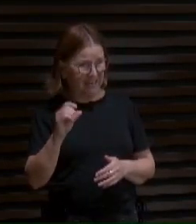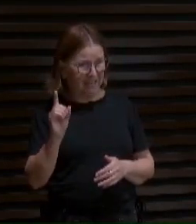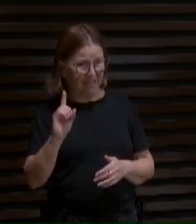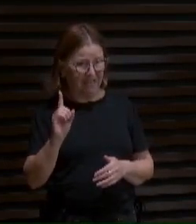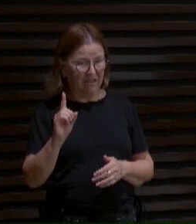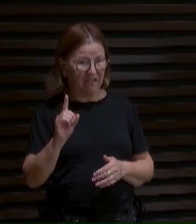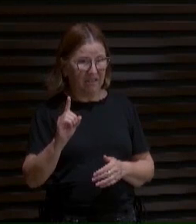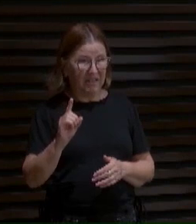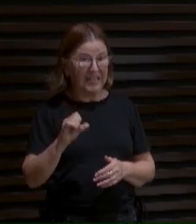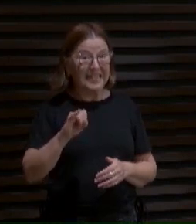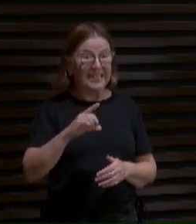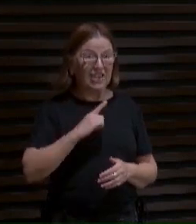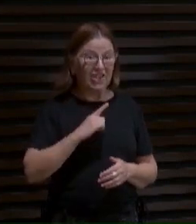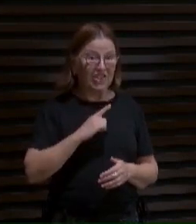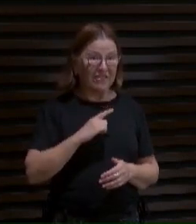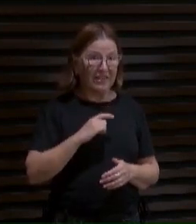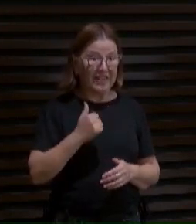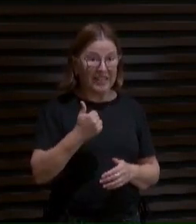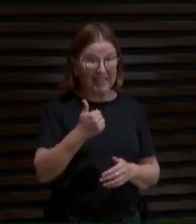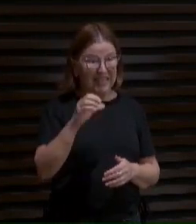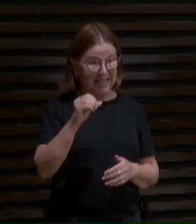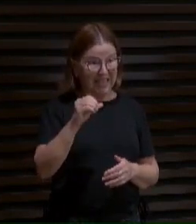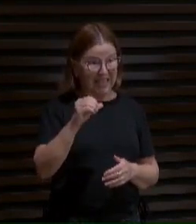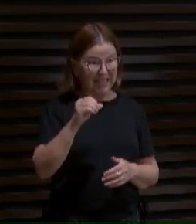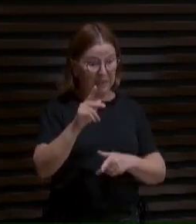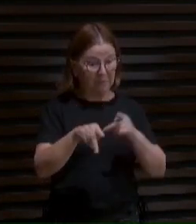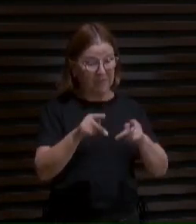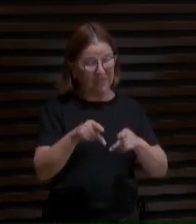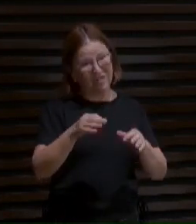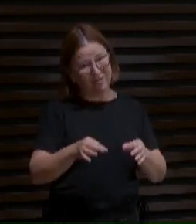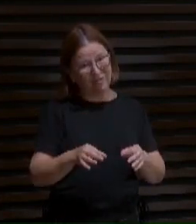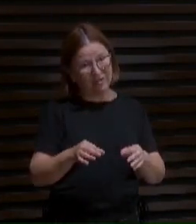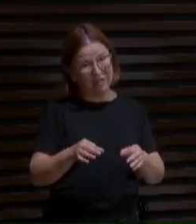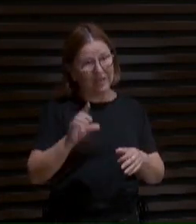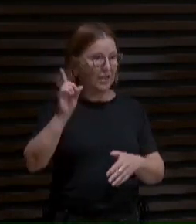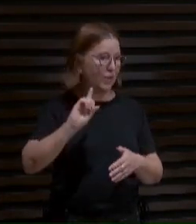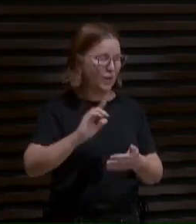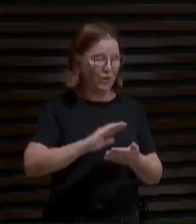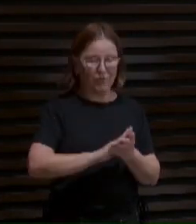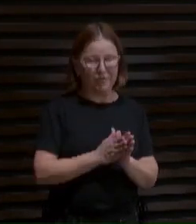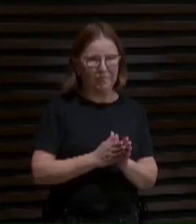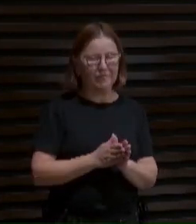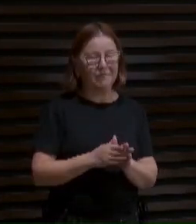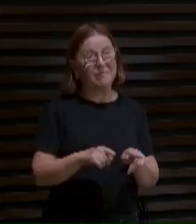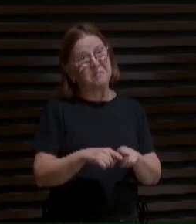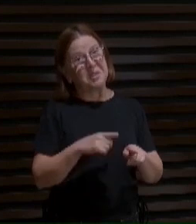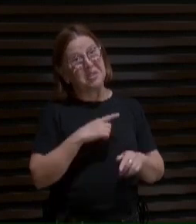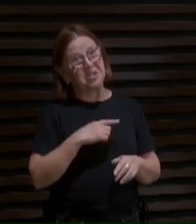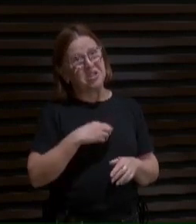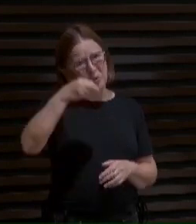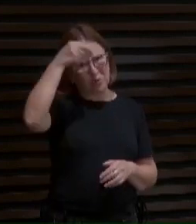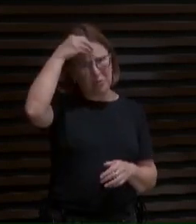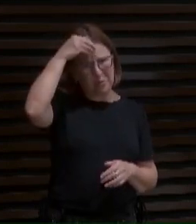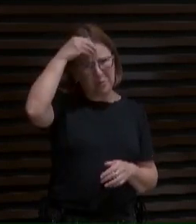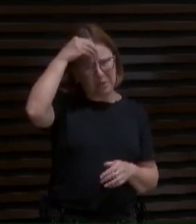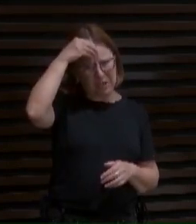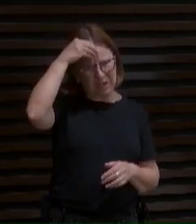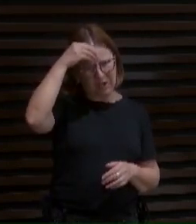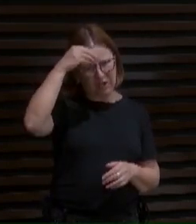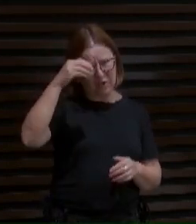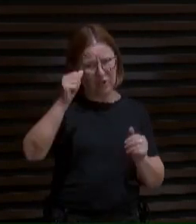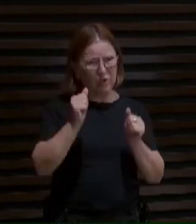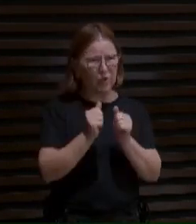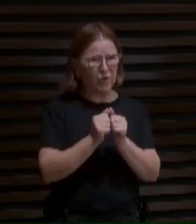10, não destrua. Ele disse, não. Ó, já tem meu sobrinho, já tem a mulher dele, já tem as